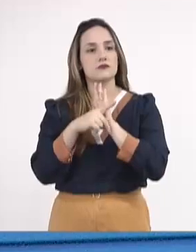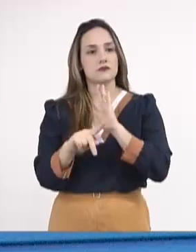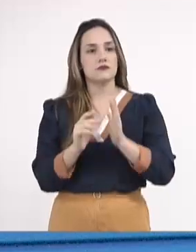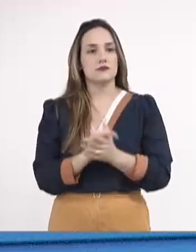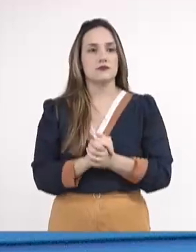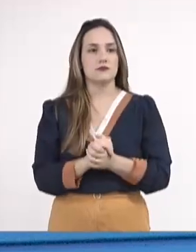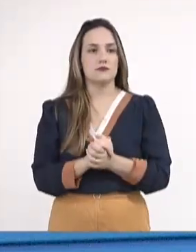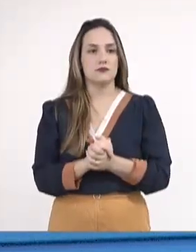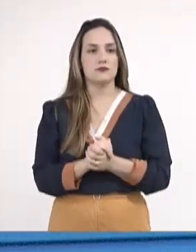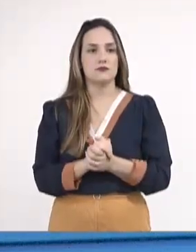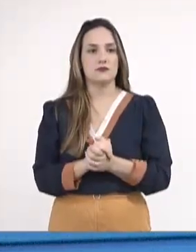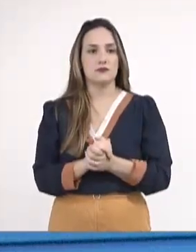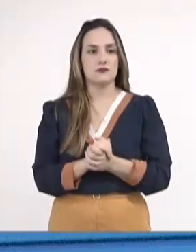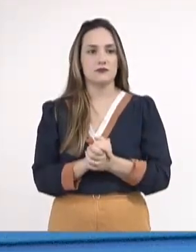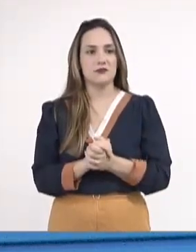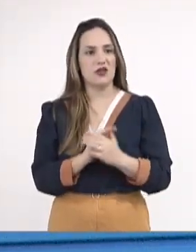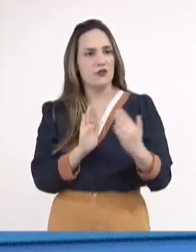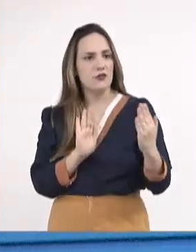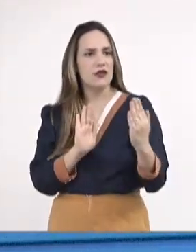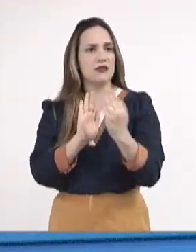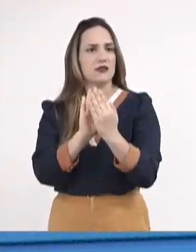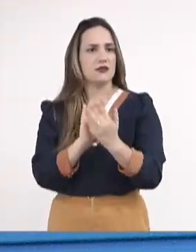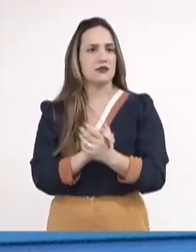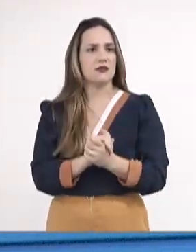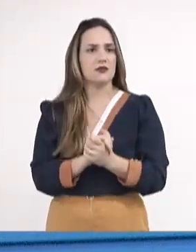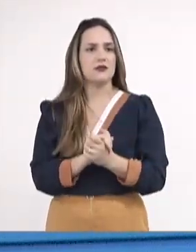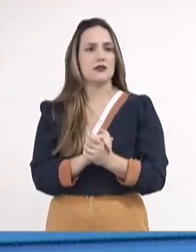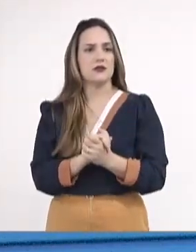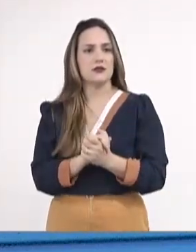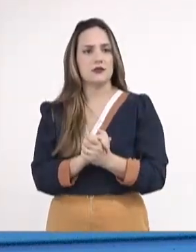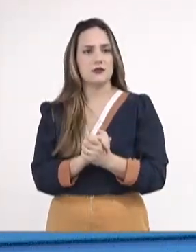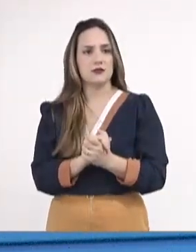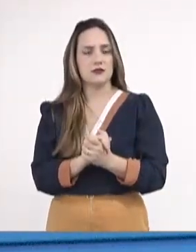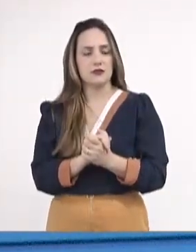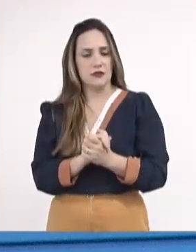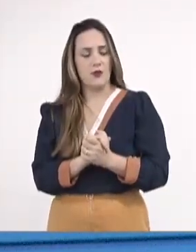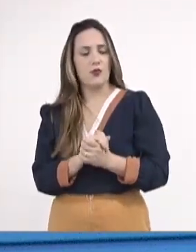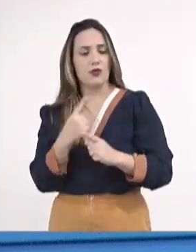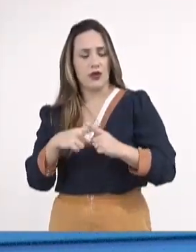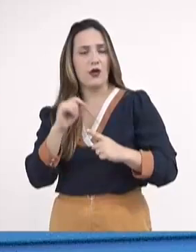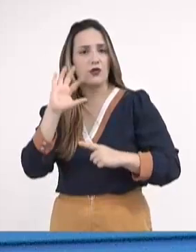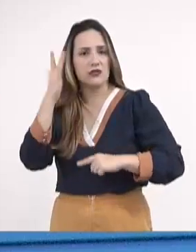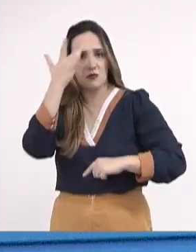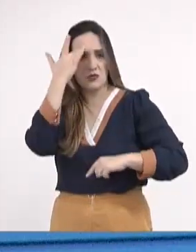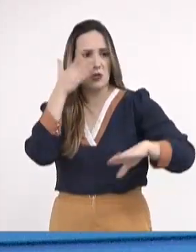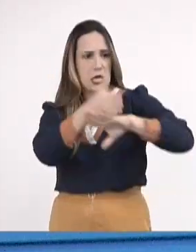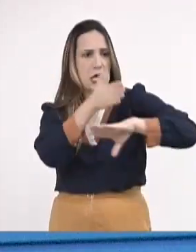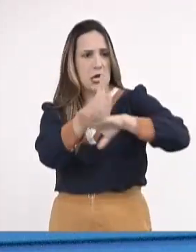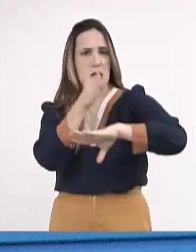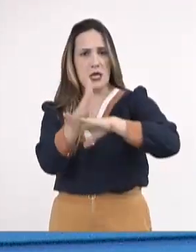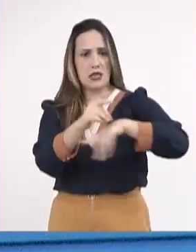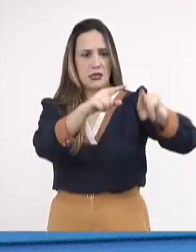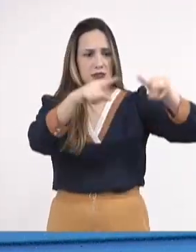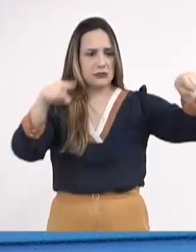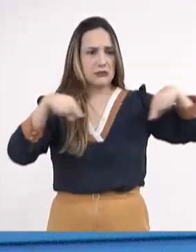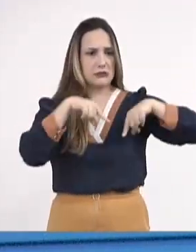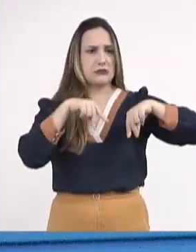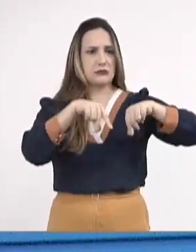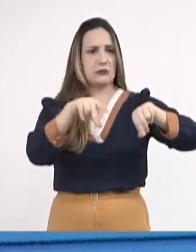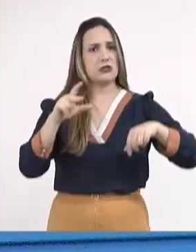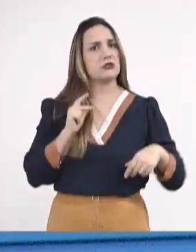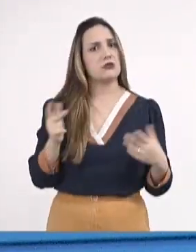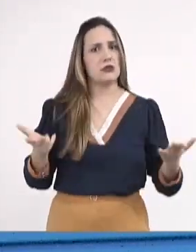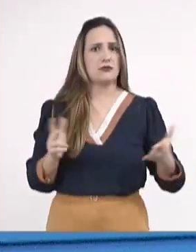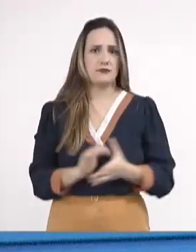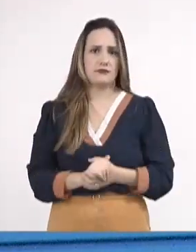mais eficaz quanto as invasões de propriedade ocorridas em nosso estado Sabe dizer seu presidente